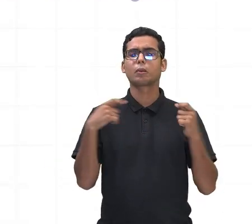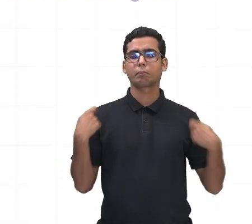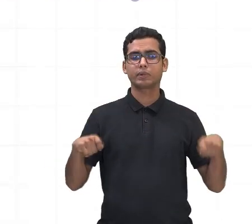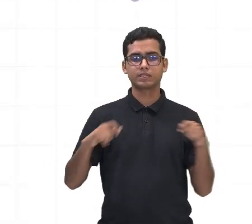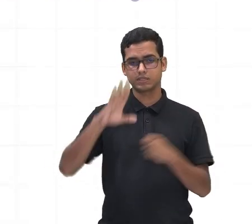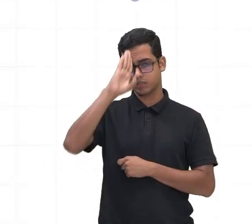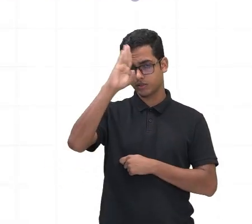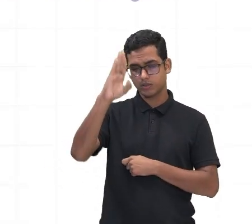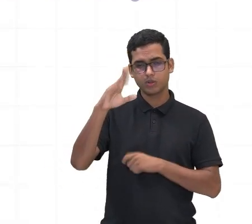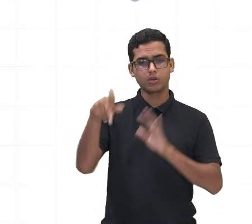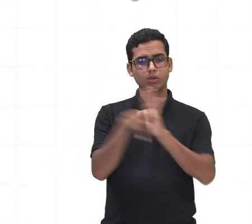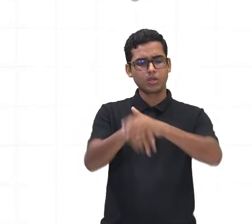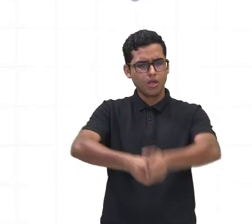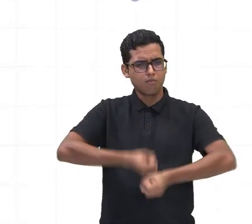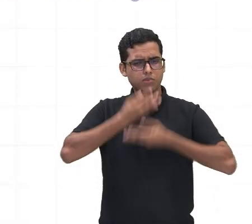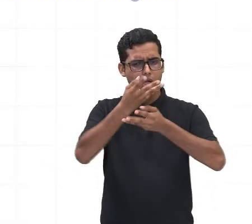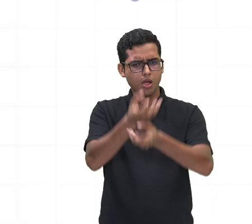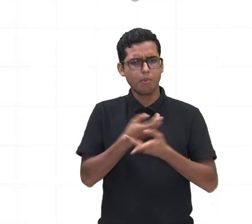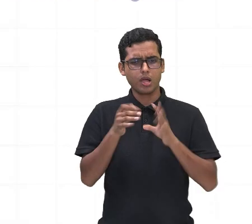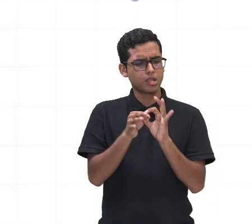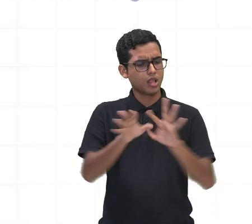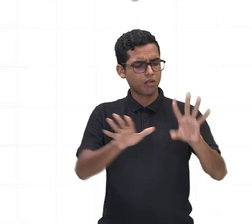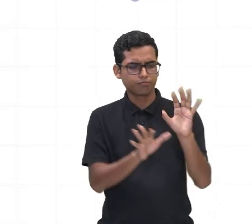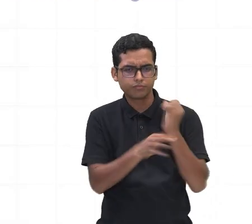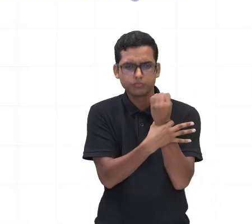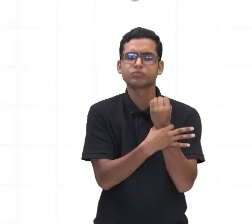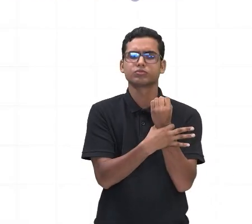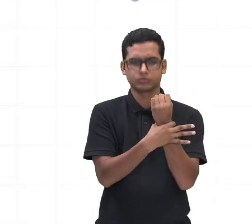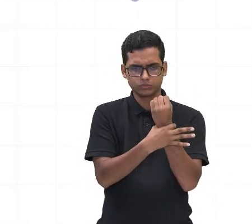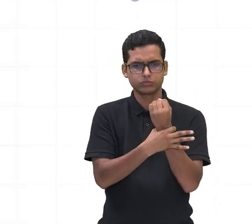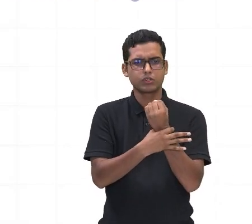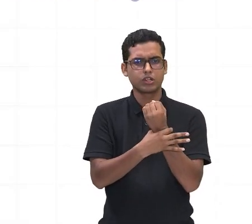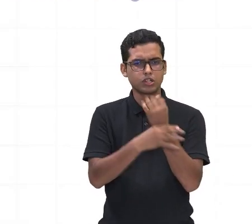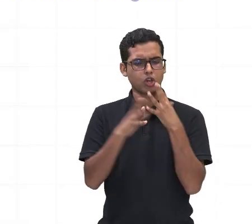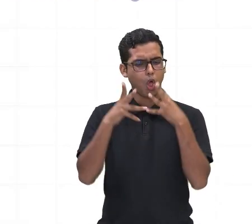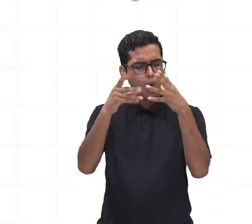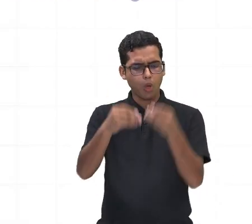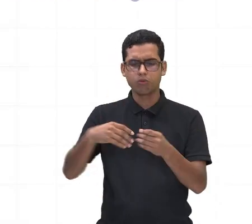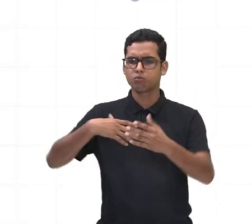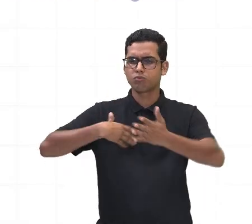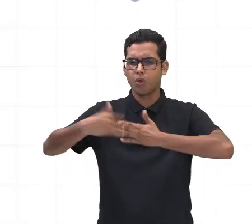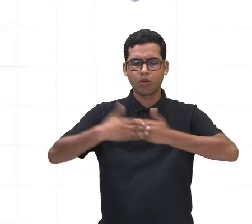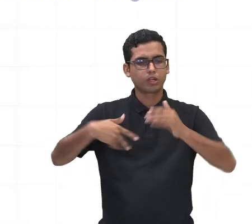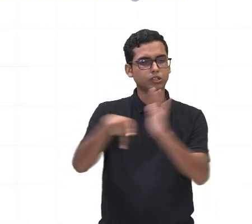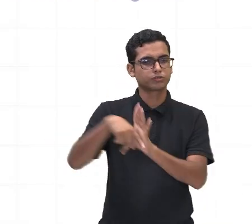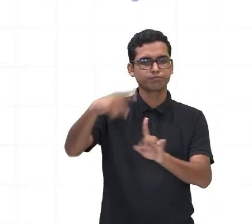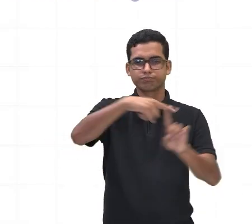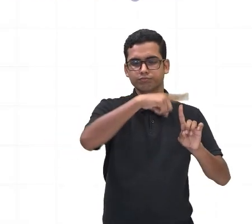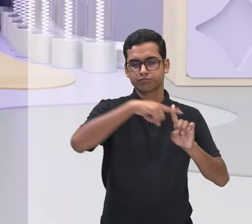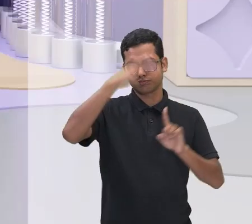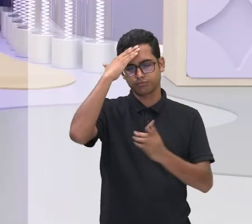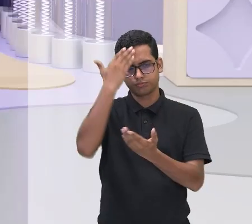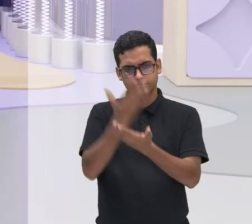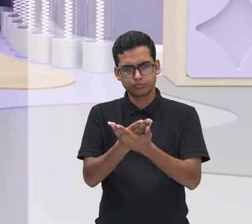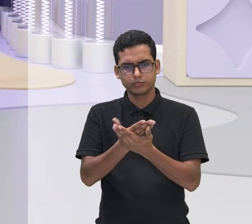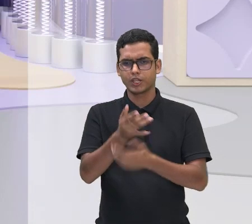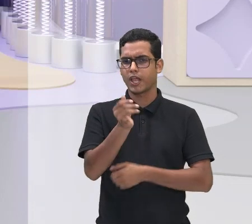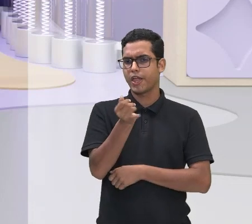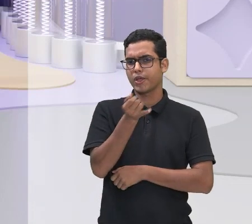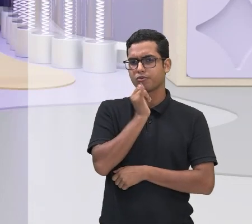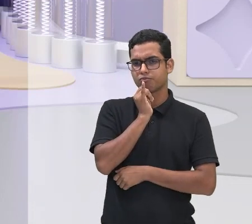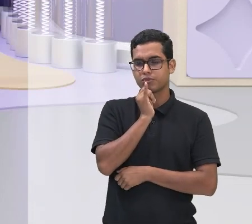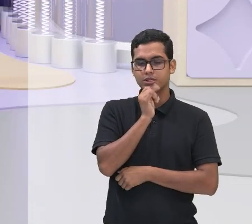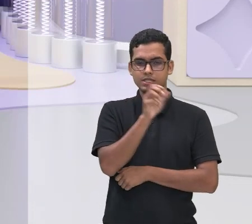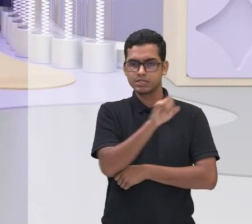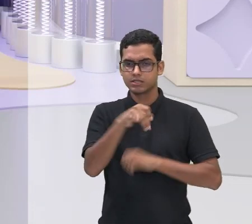liberdade para a expressão de todos os tipos de crença. Se de repente um tipo de religião é proibido,